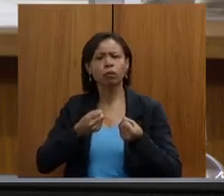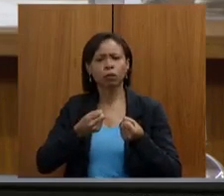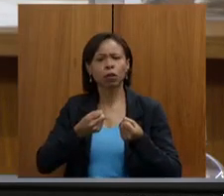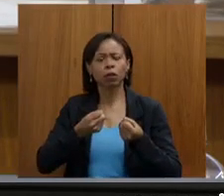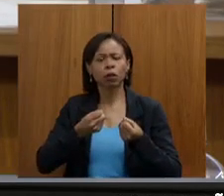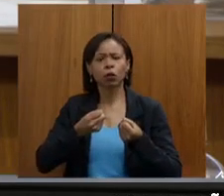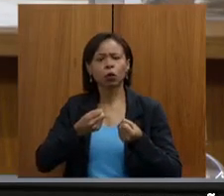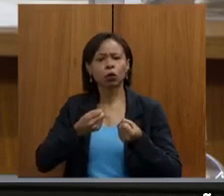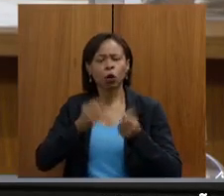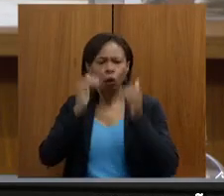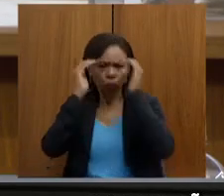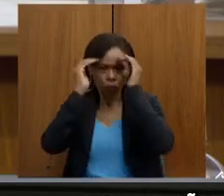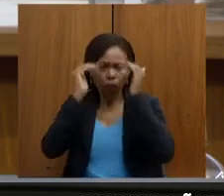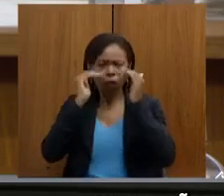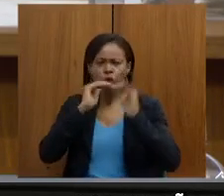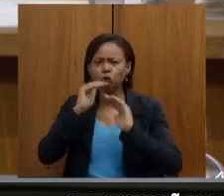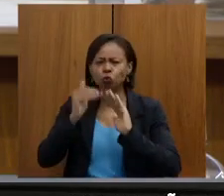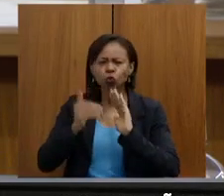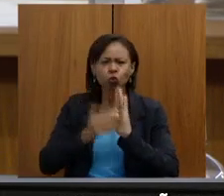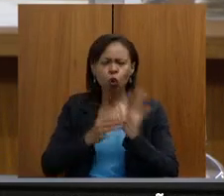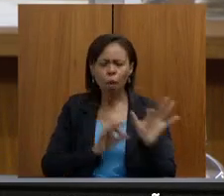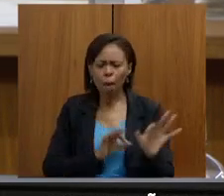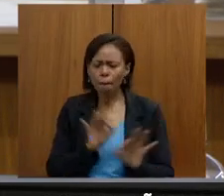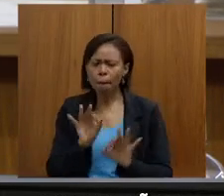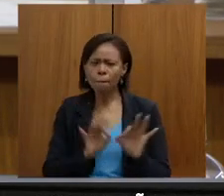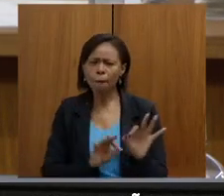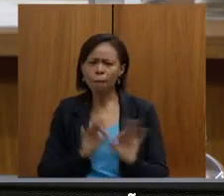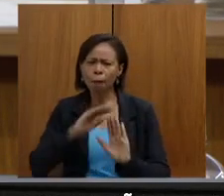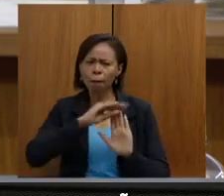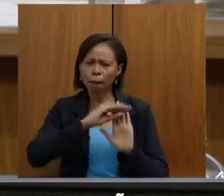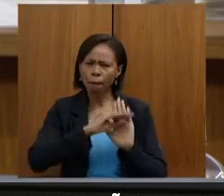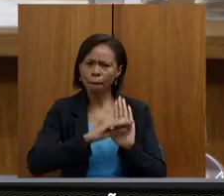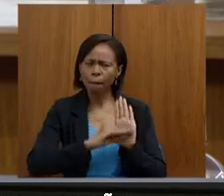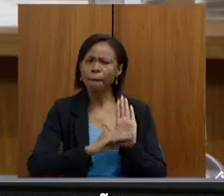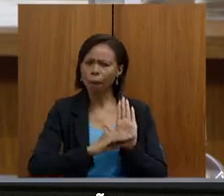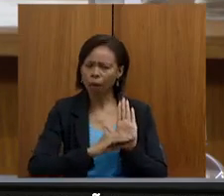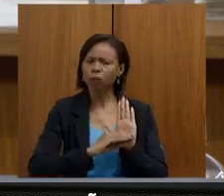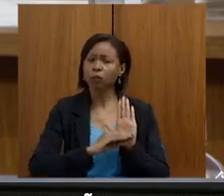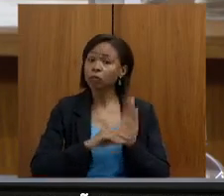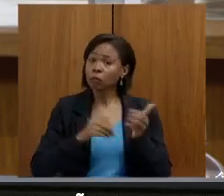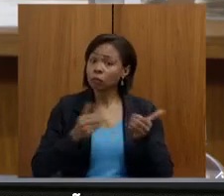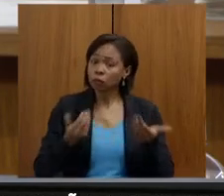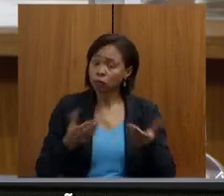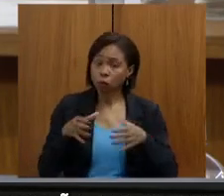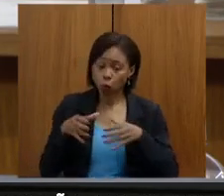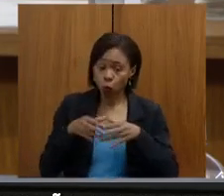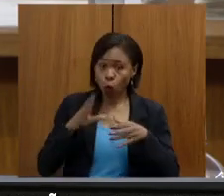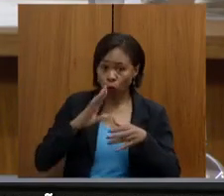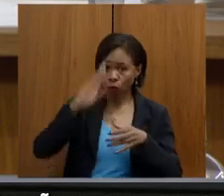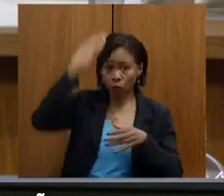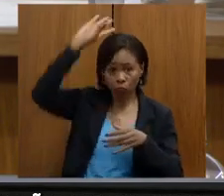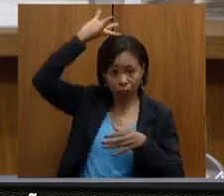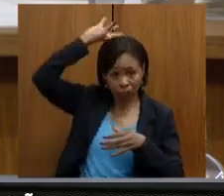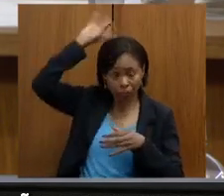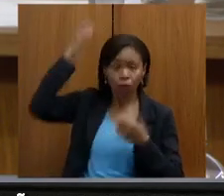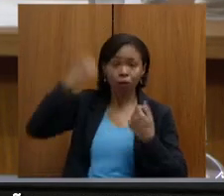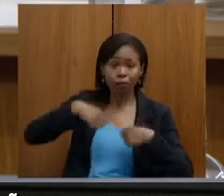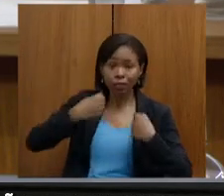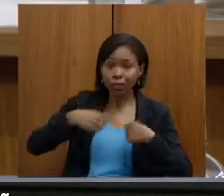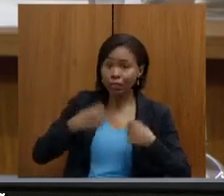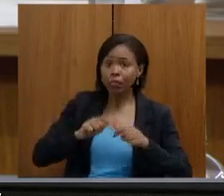planejamos no nosso plano de comando ou seja Corpo de Bombeiros Tem que atender cada vez mais